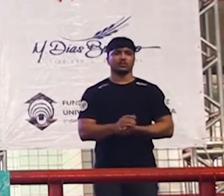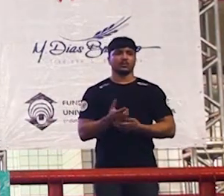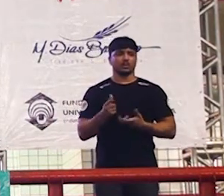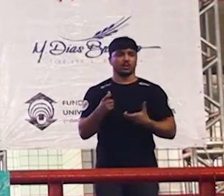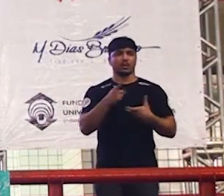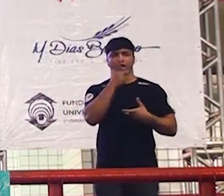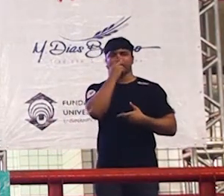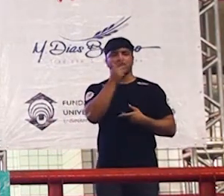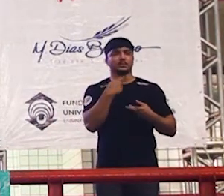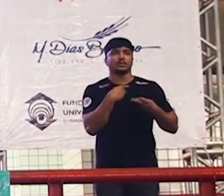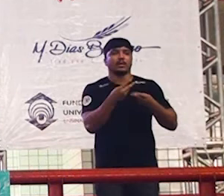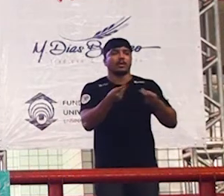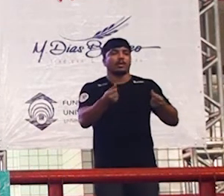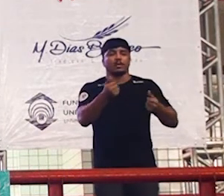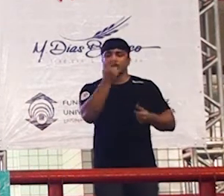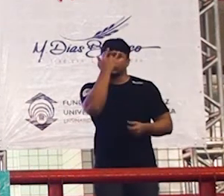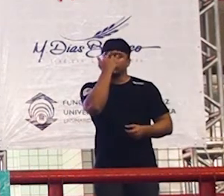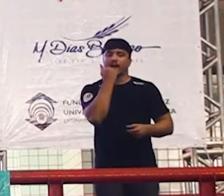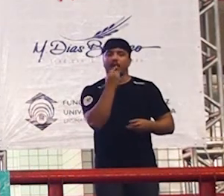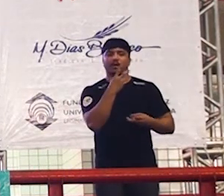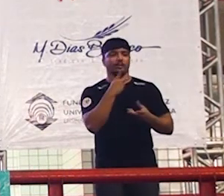Cria-se uma idolatria cega,